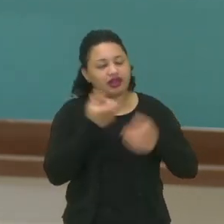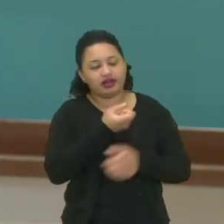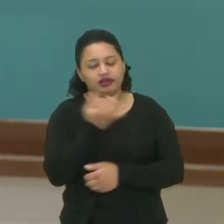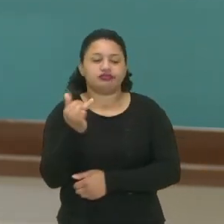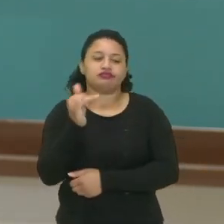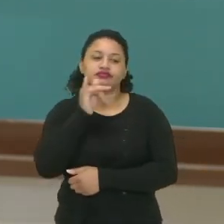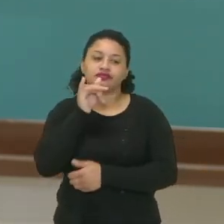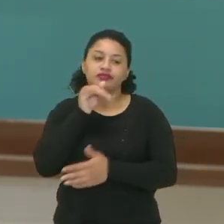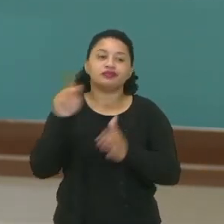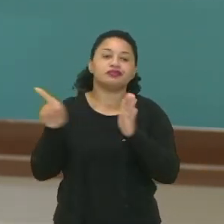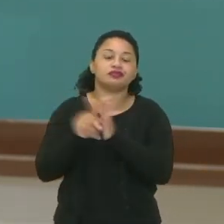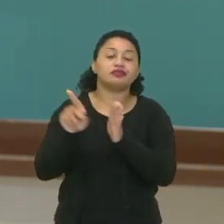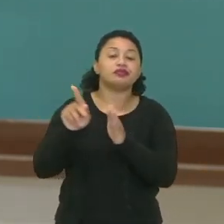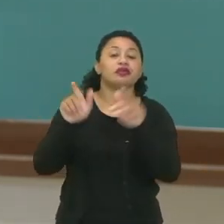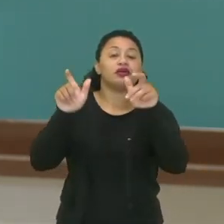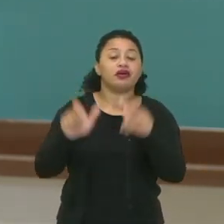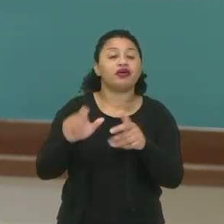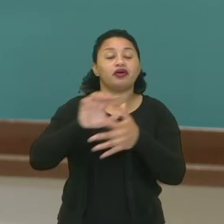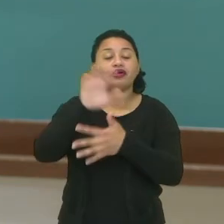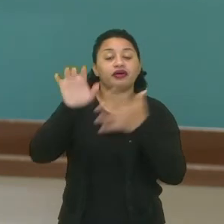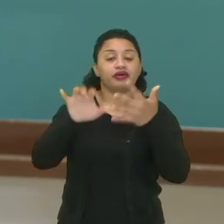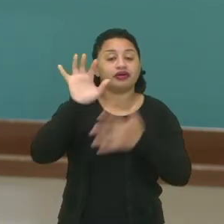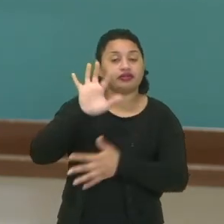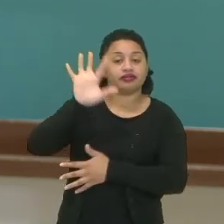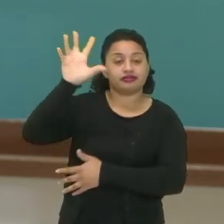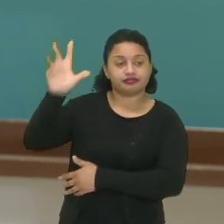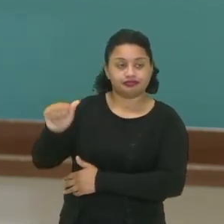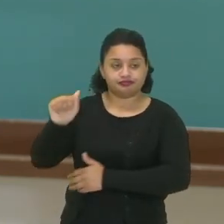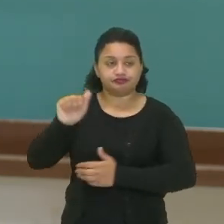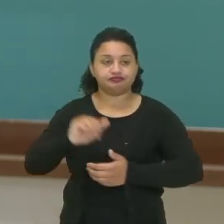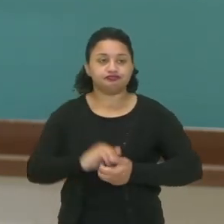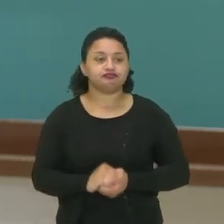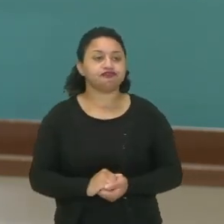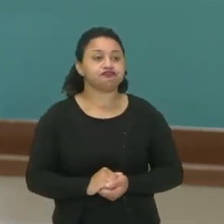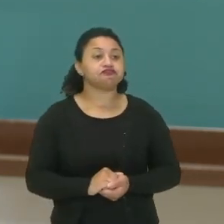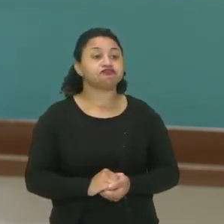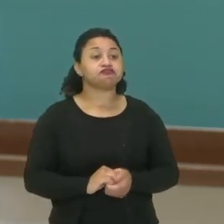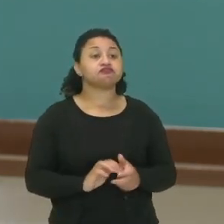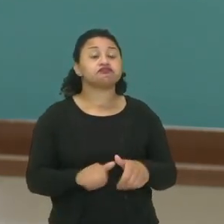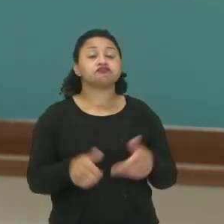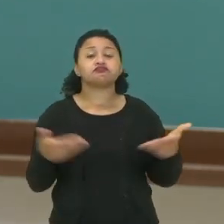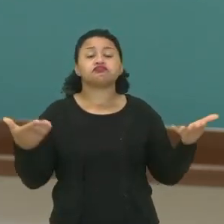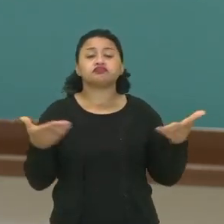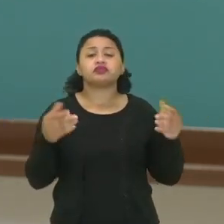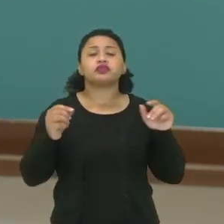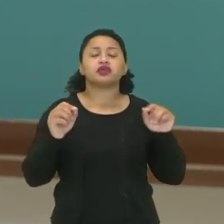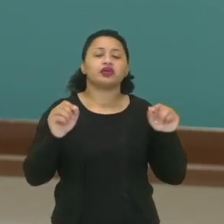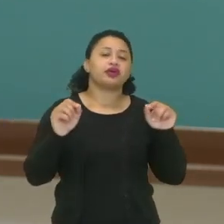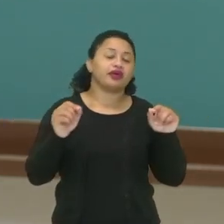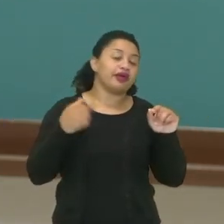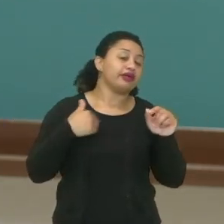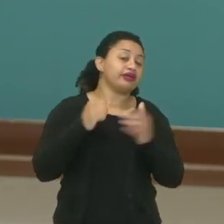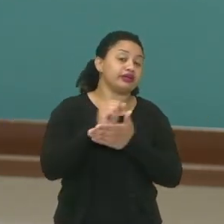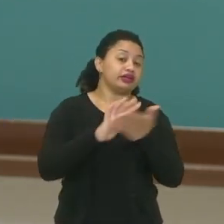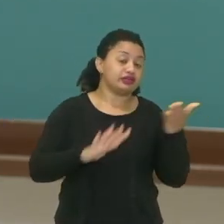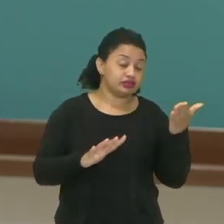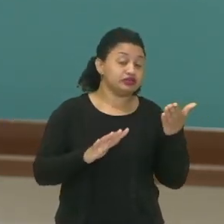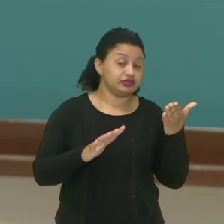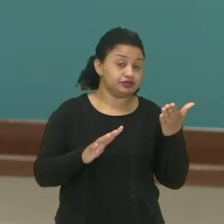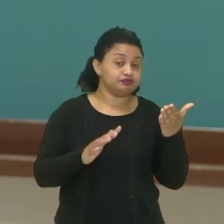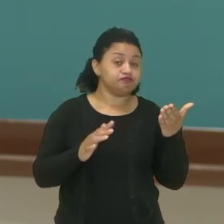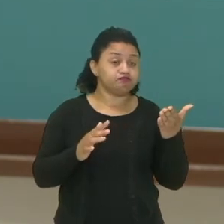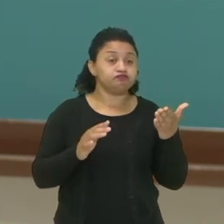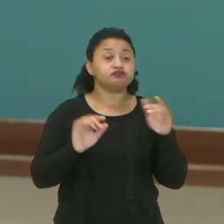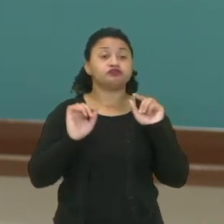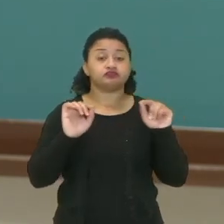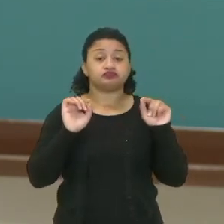ilhas que pertence ao continente africano. Muito bem. Então vamos propor então a nossa próxima atividade